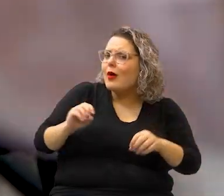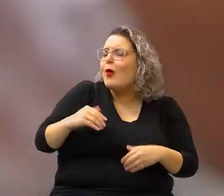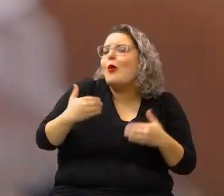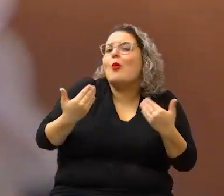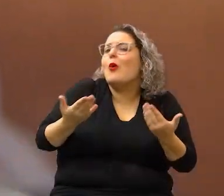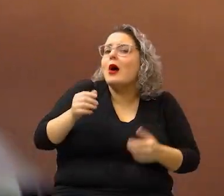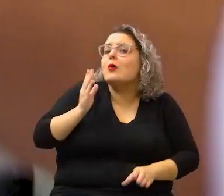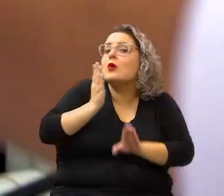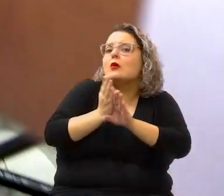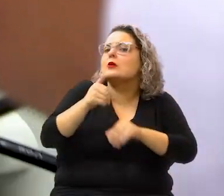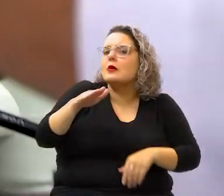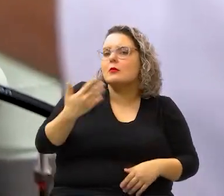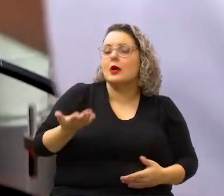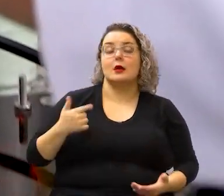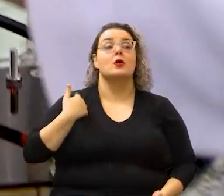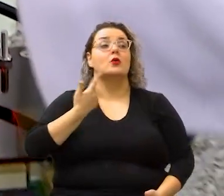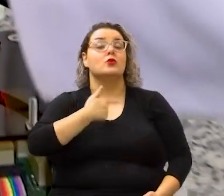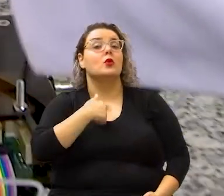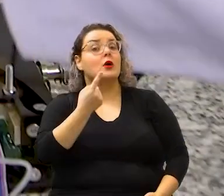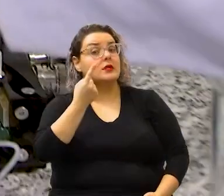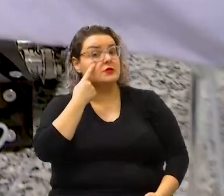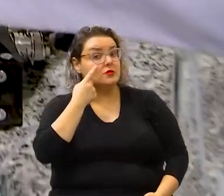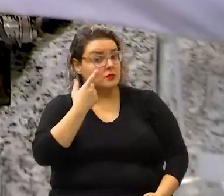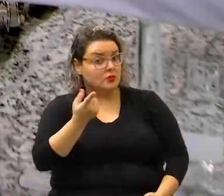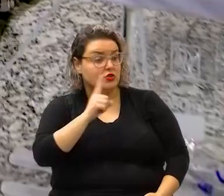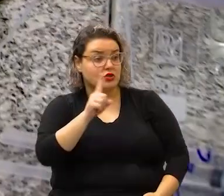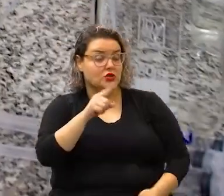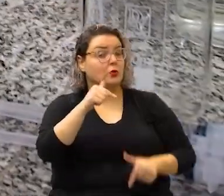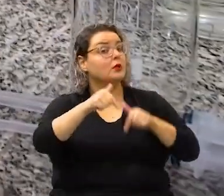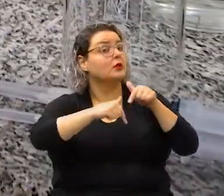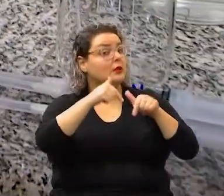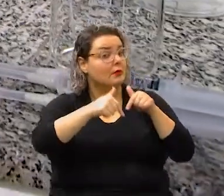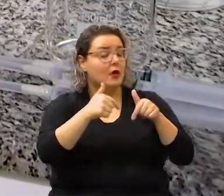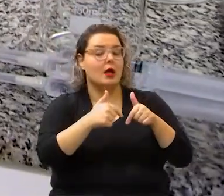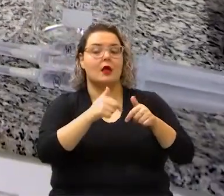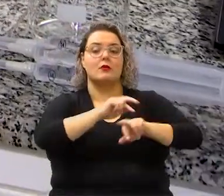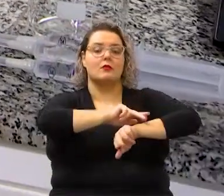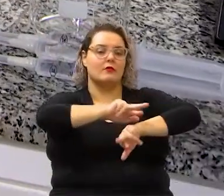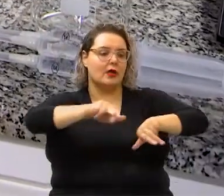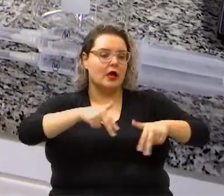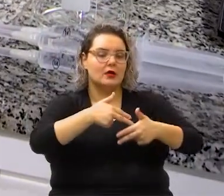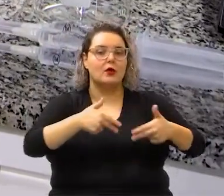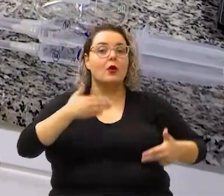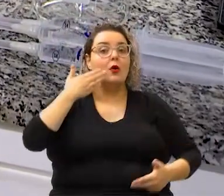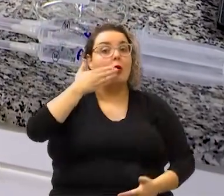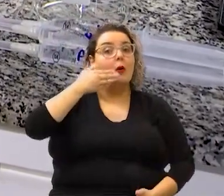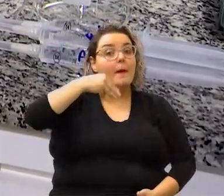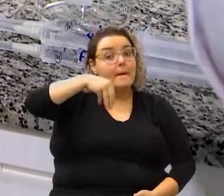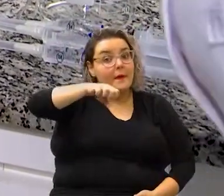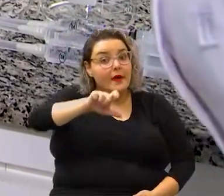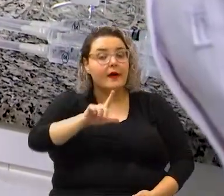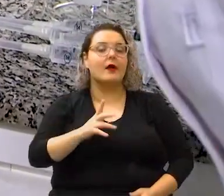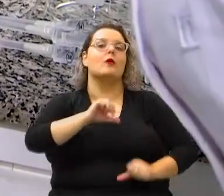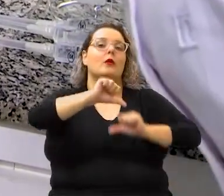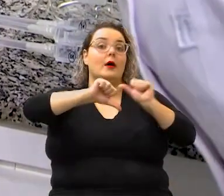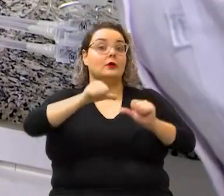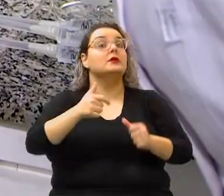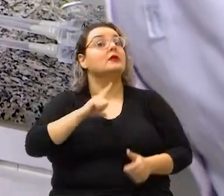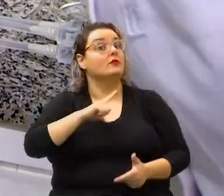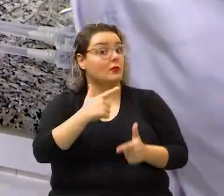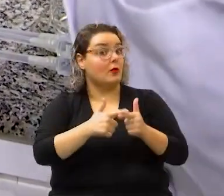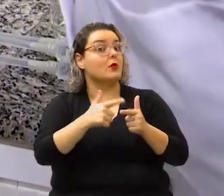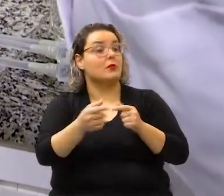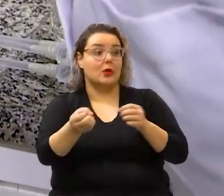vocês encontraram mais? A gente viu, apesar de não ter trabalhado muita coisa com mel adulterado, inclusive teve um